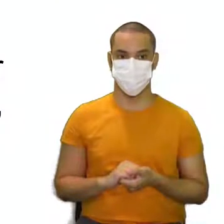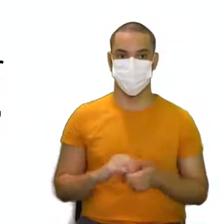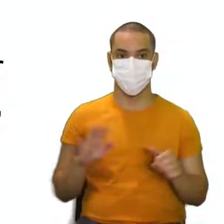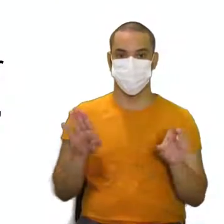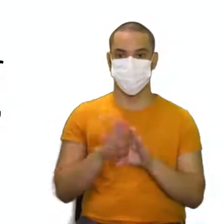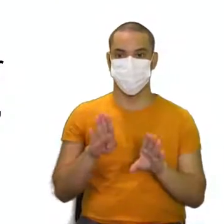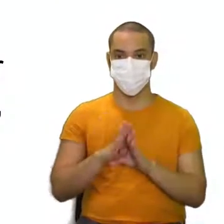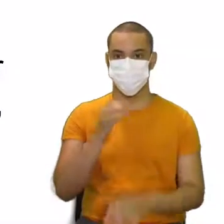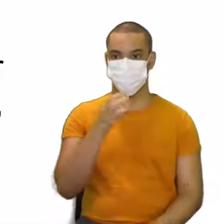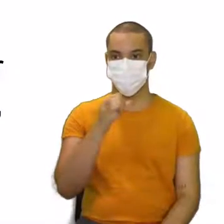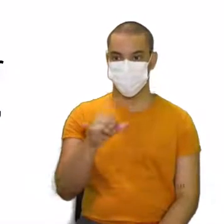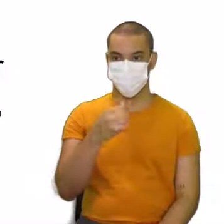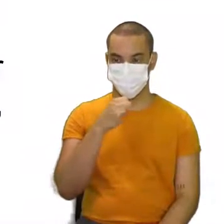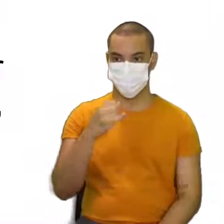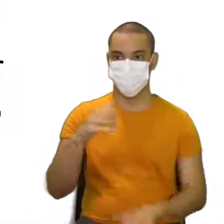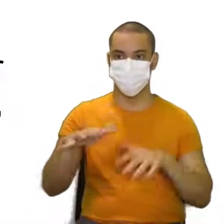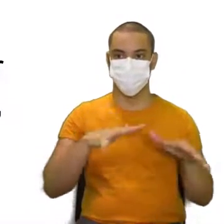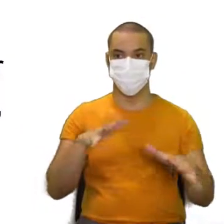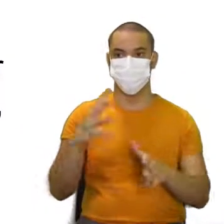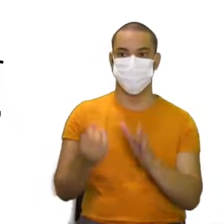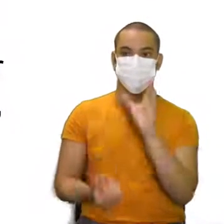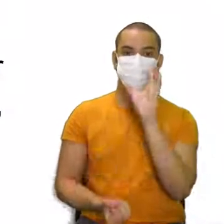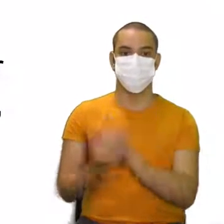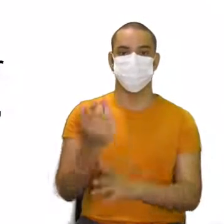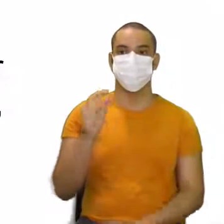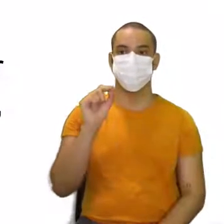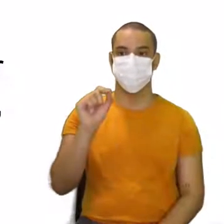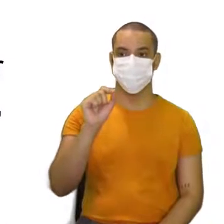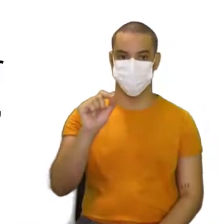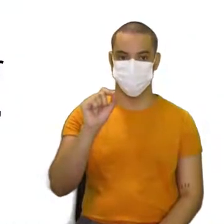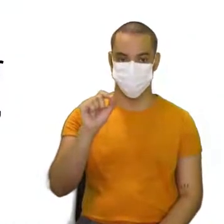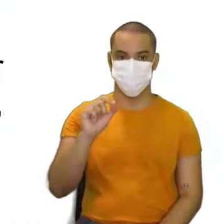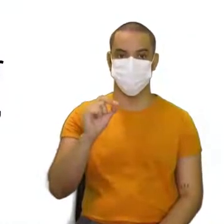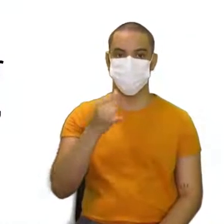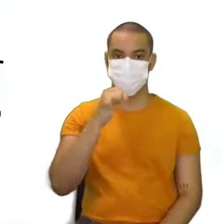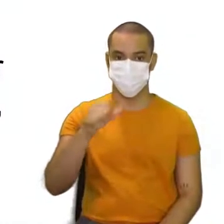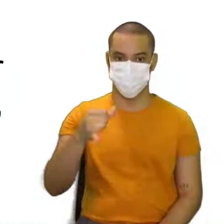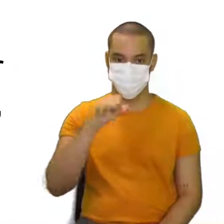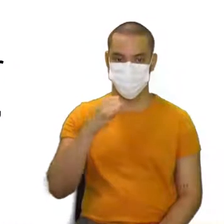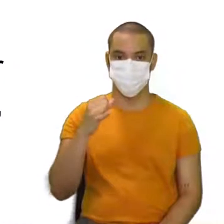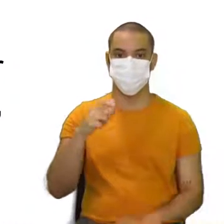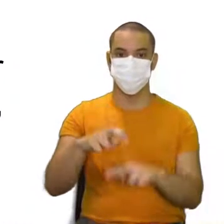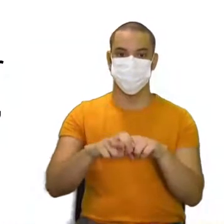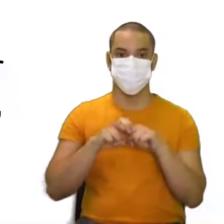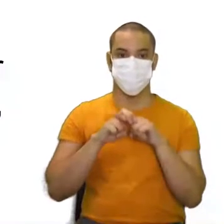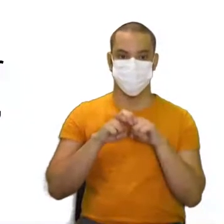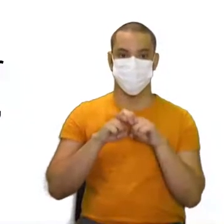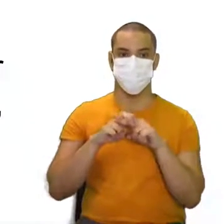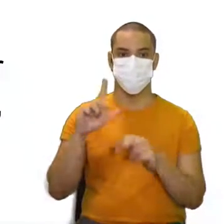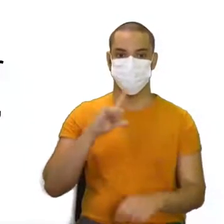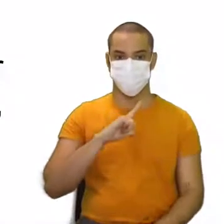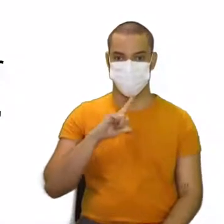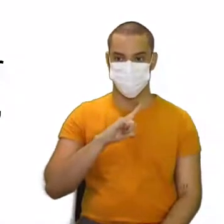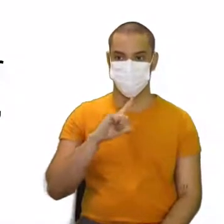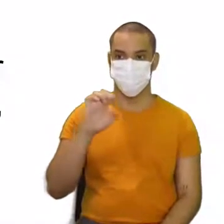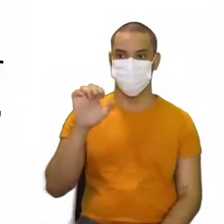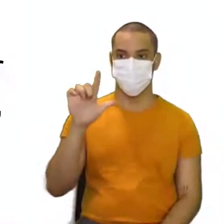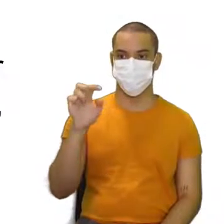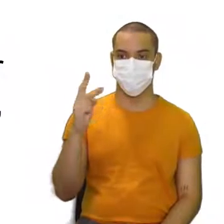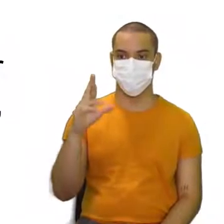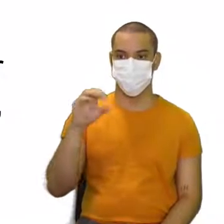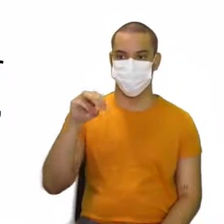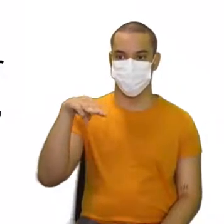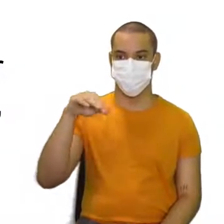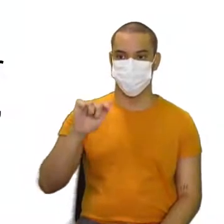cargas elétricas em movimento originam campo magnético Então é só eu eletromagnetismo né então